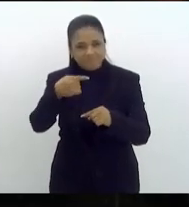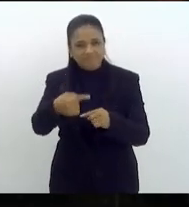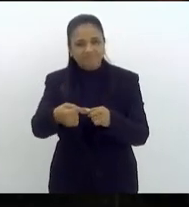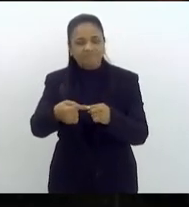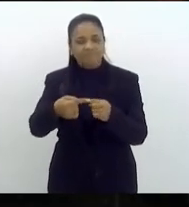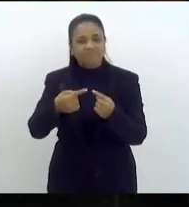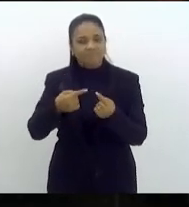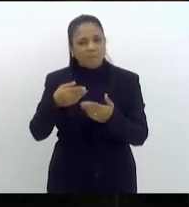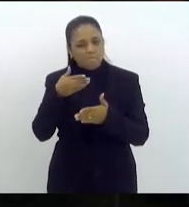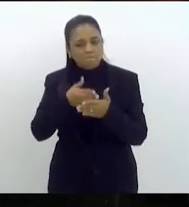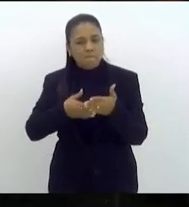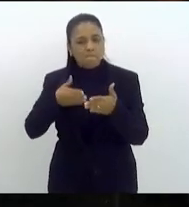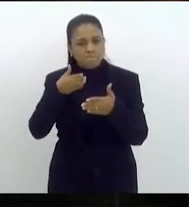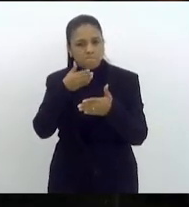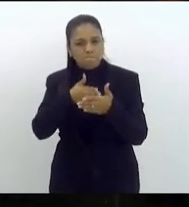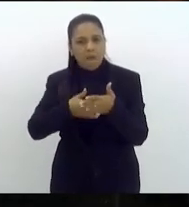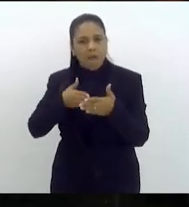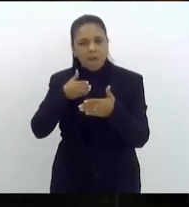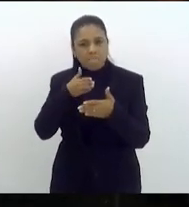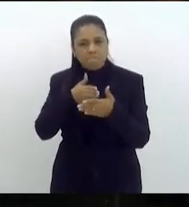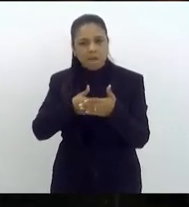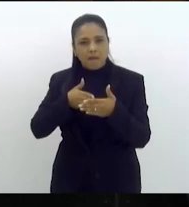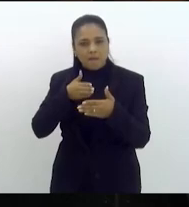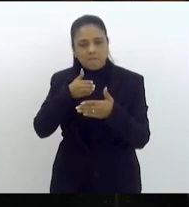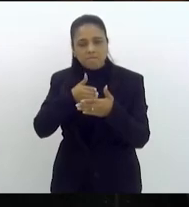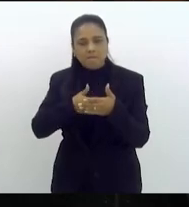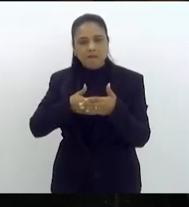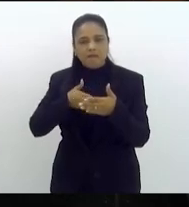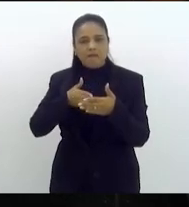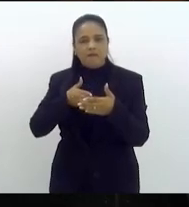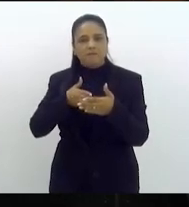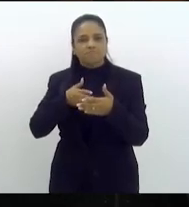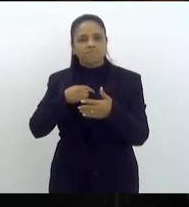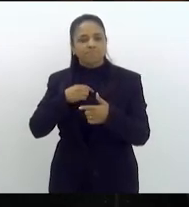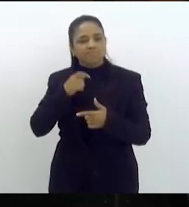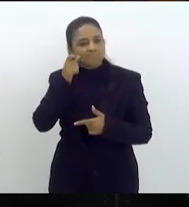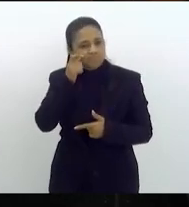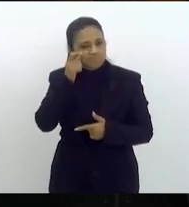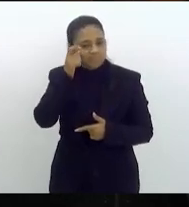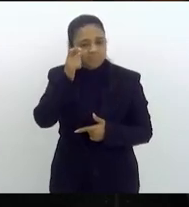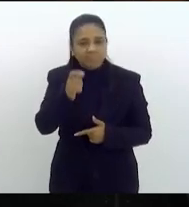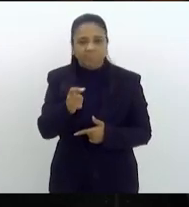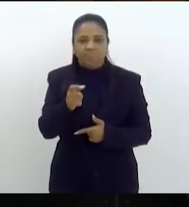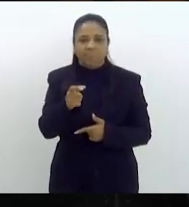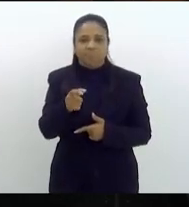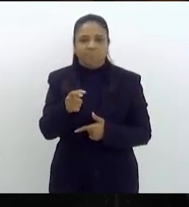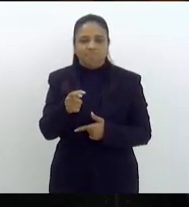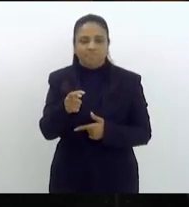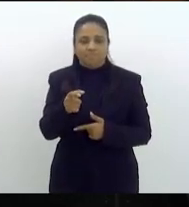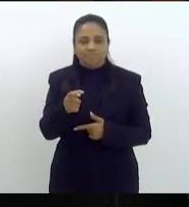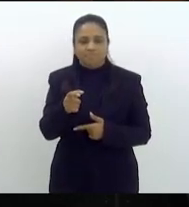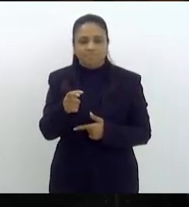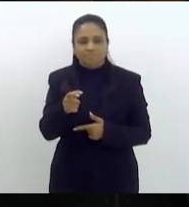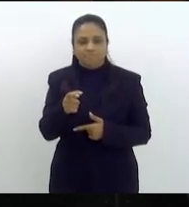entraves função dos interesses das